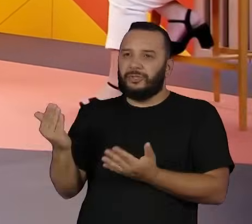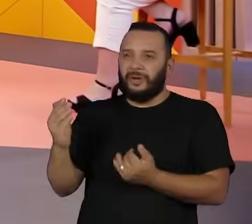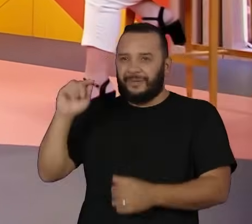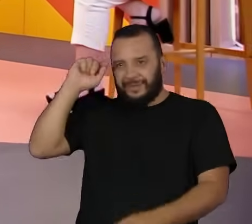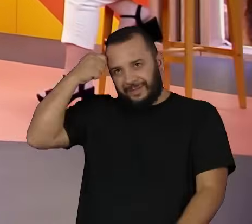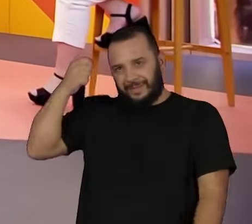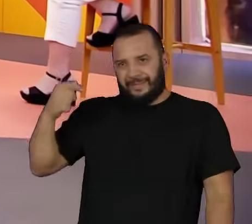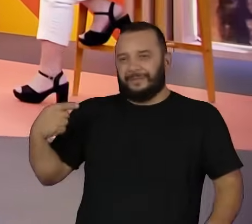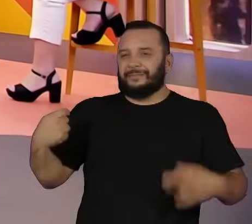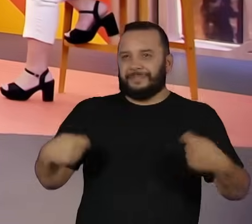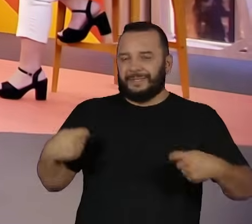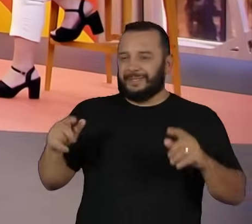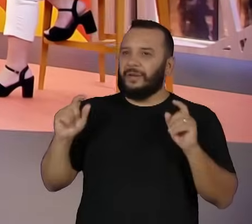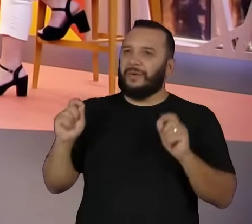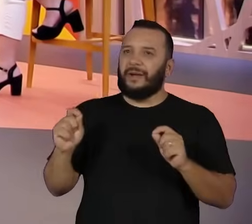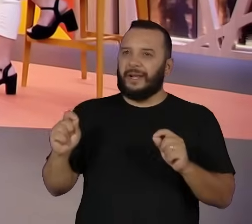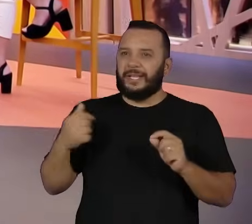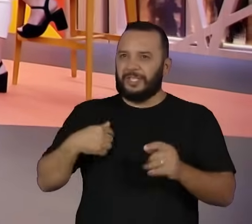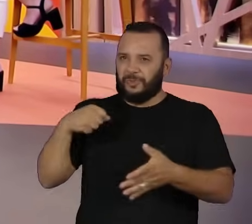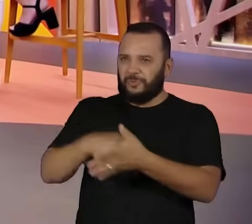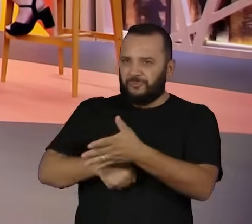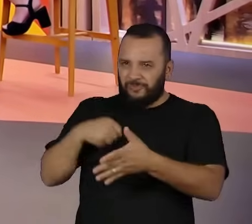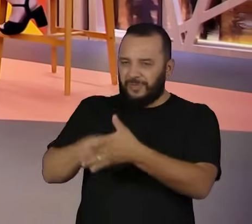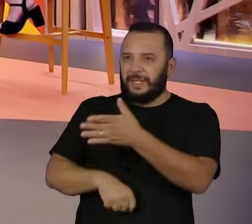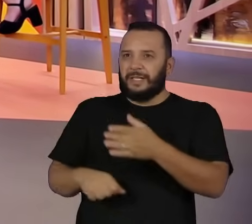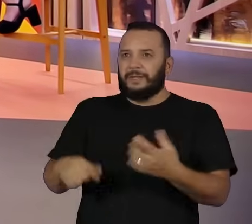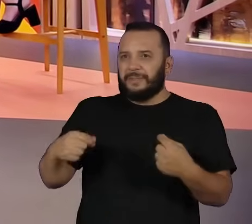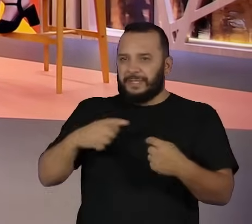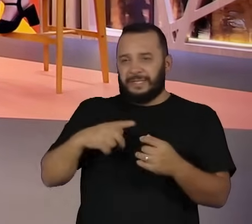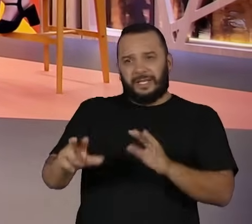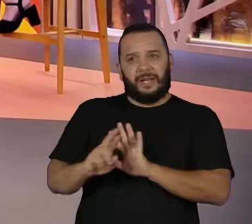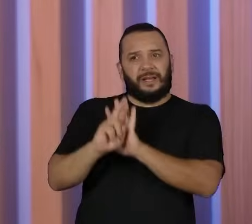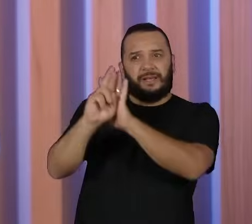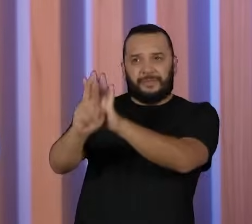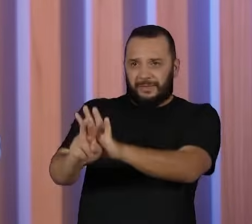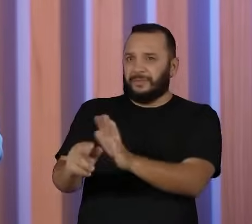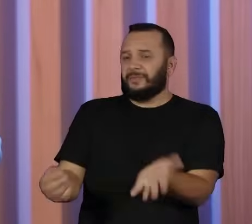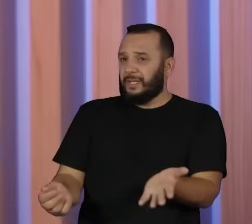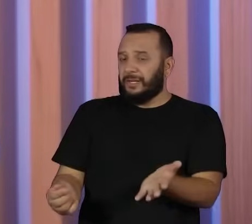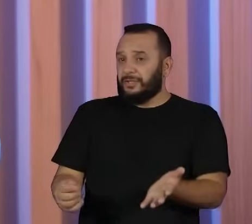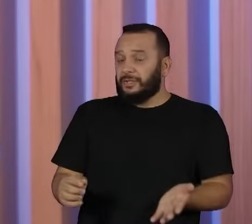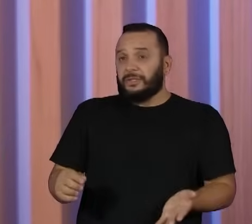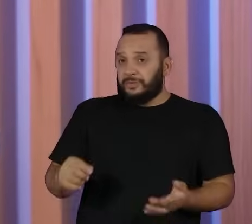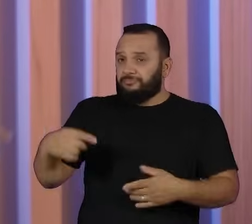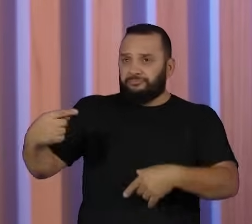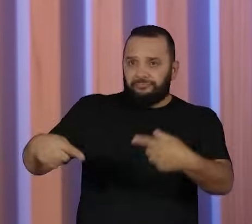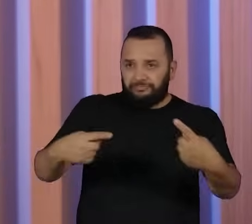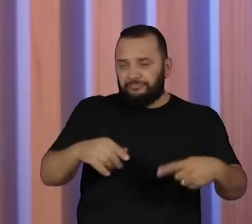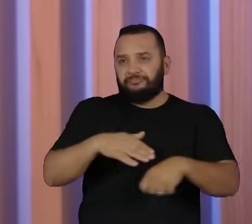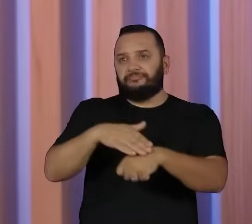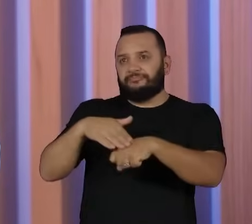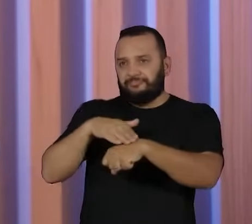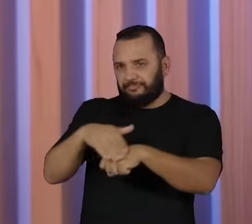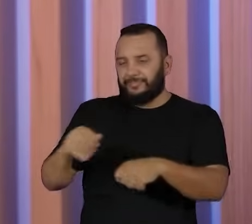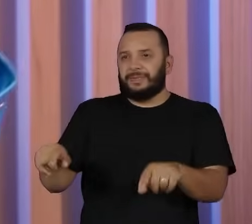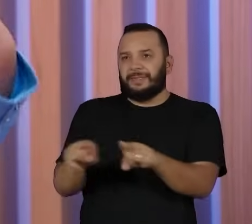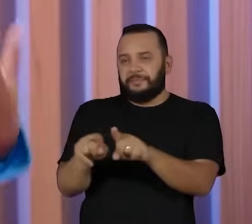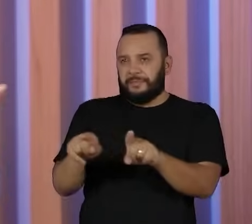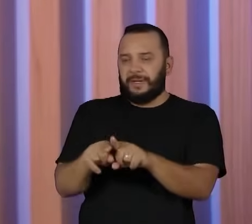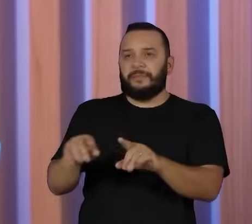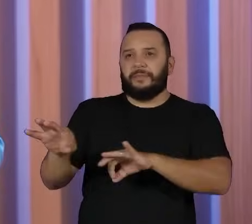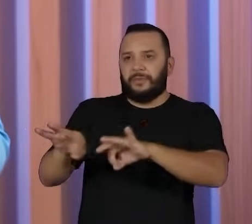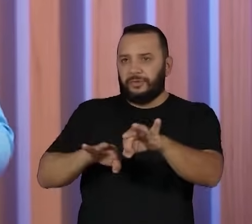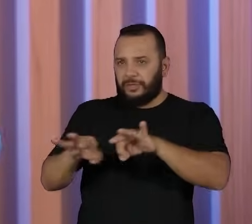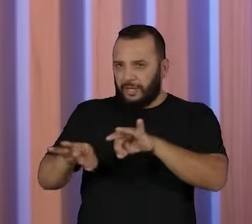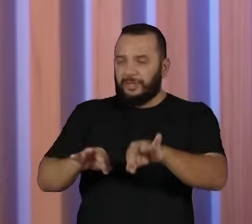também precisam estar à frente, precisam estar realmente com toda essa representatividade, não só no discurso, mas através dos projetos. Então é